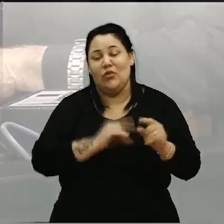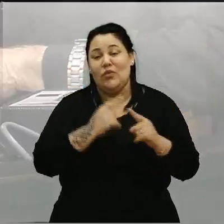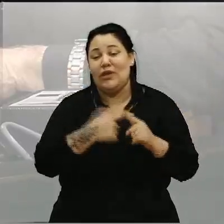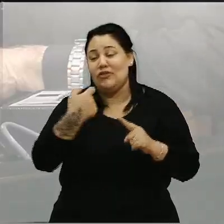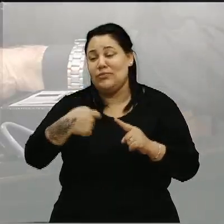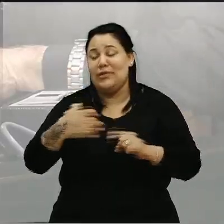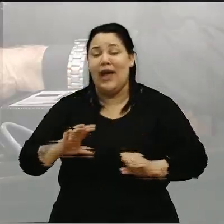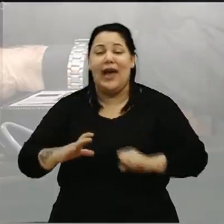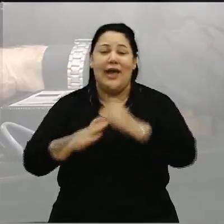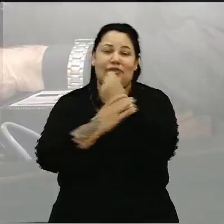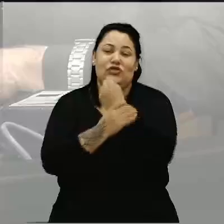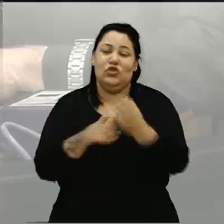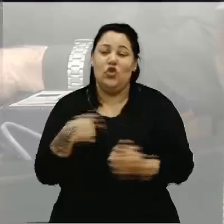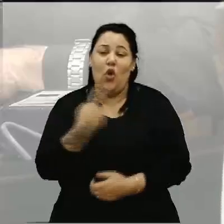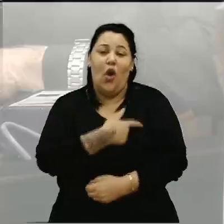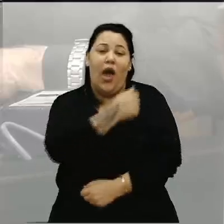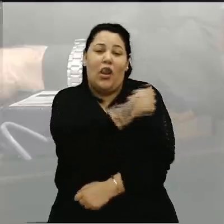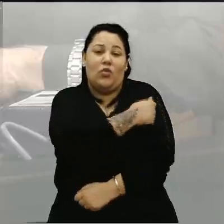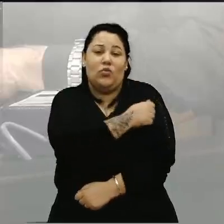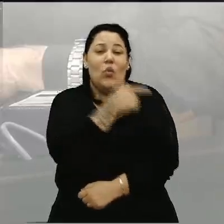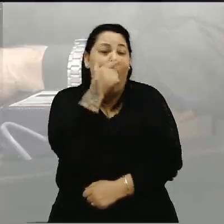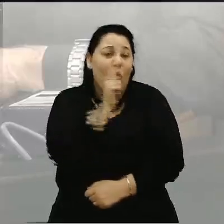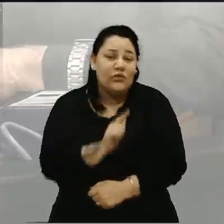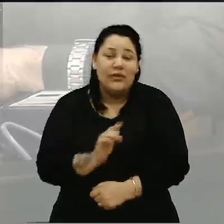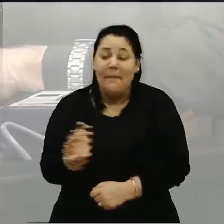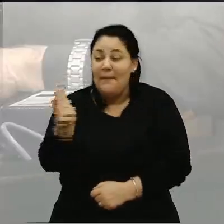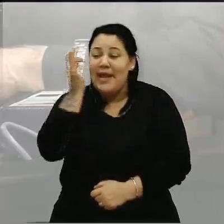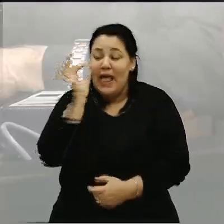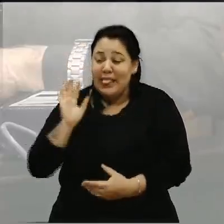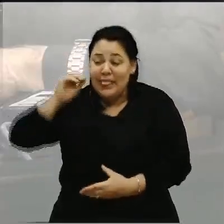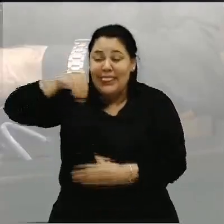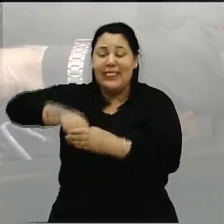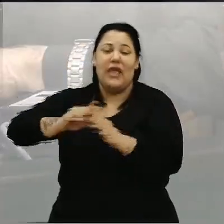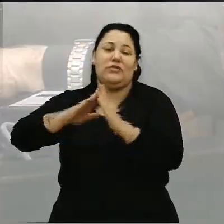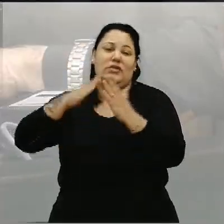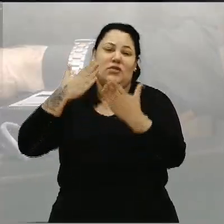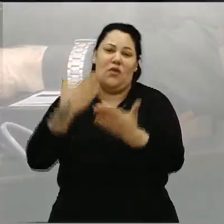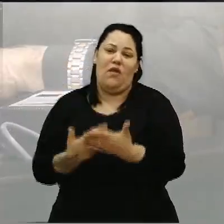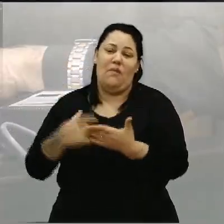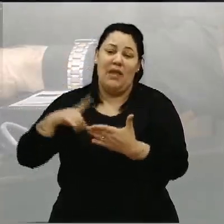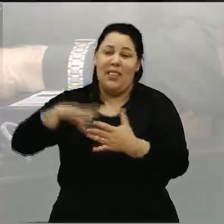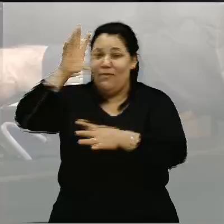que os nossos alunos possam estar em sala de aula para obter,